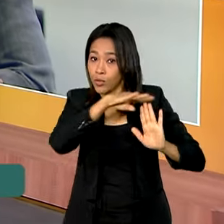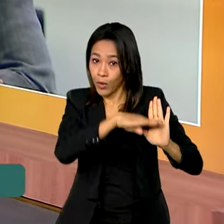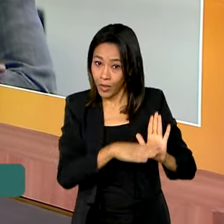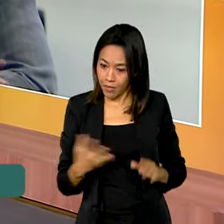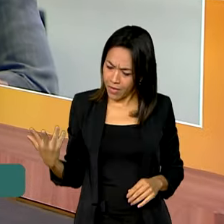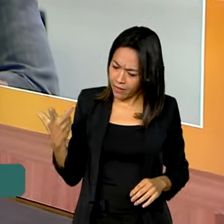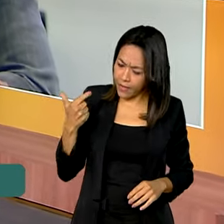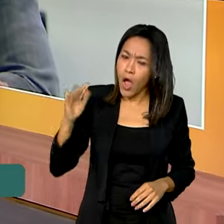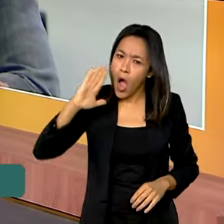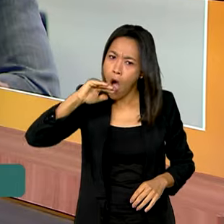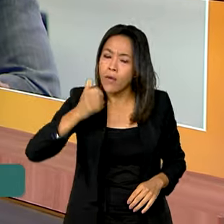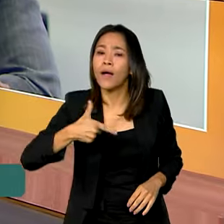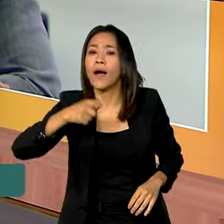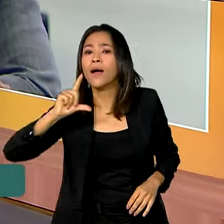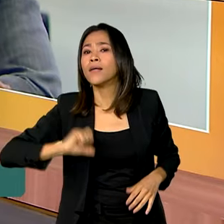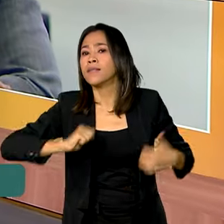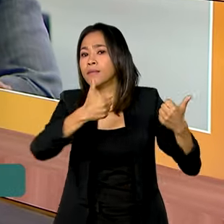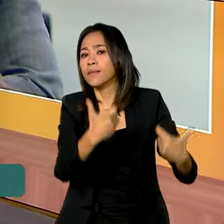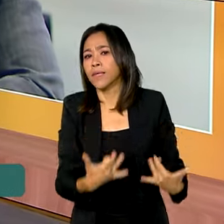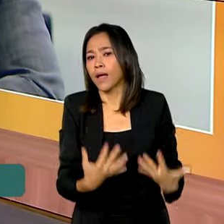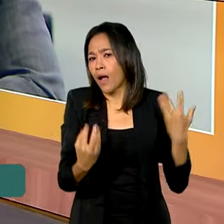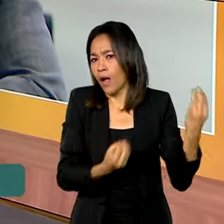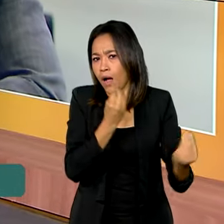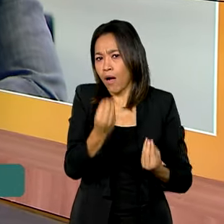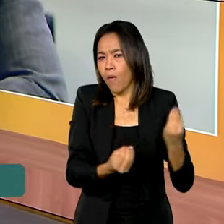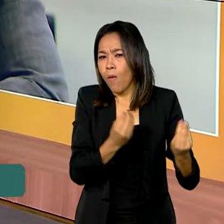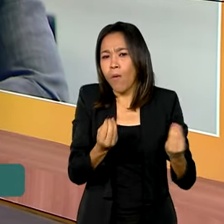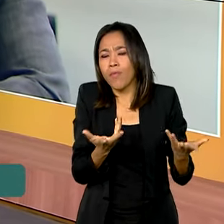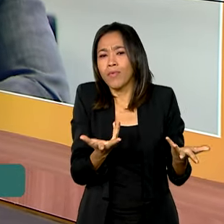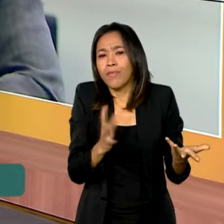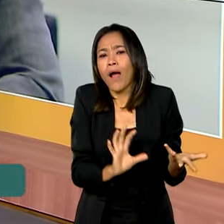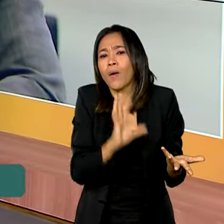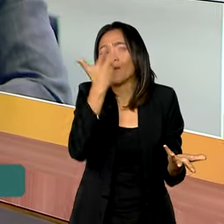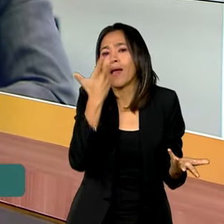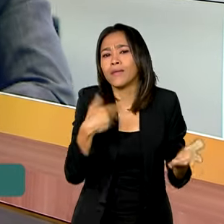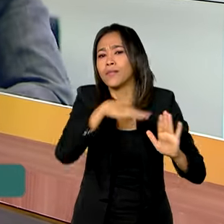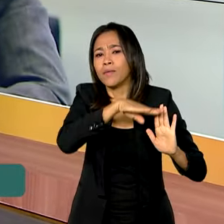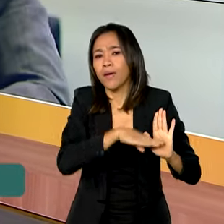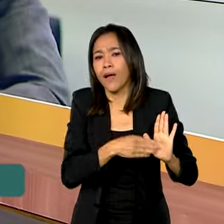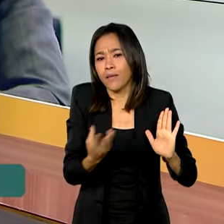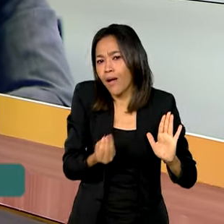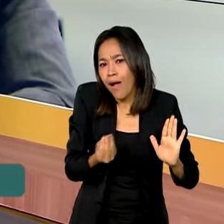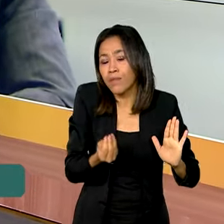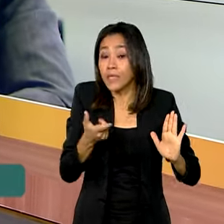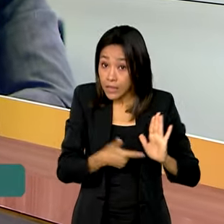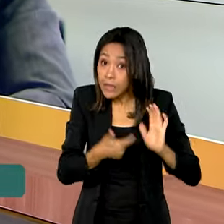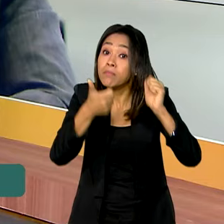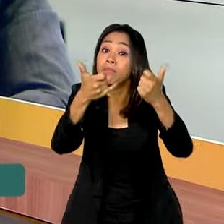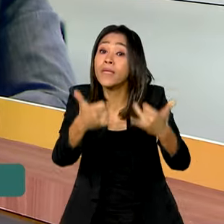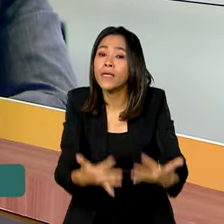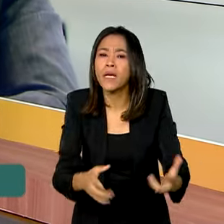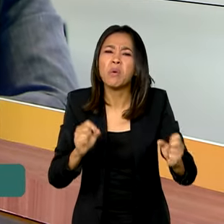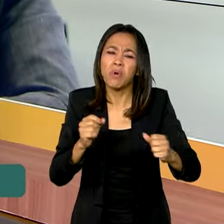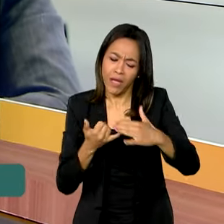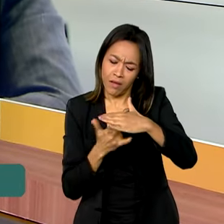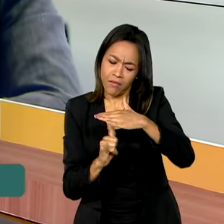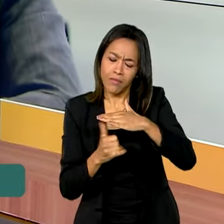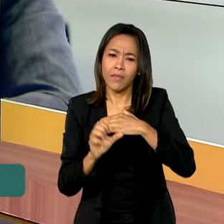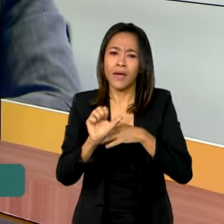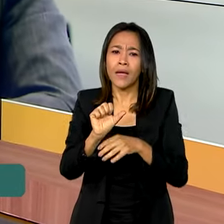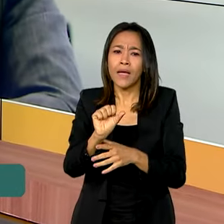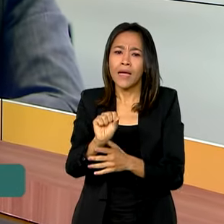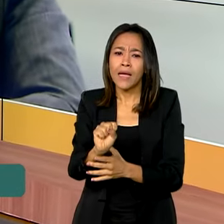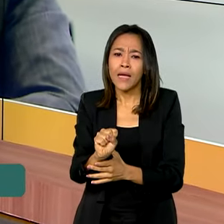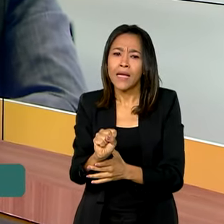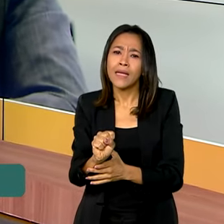Maravilha secretário antes de explicar como funciona o connecta Startup Brasil vamos explicar pro telespectador o que que é uma Startup